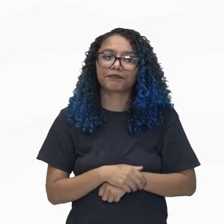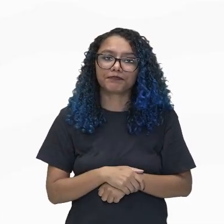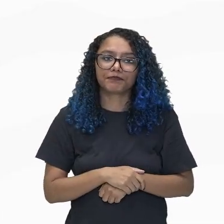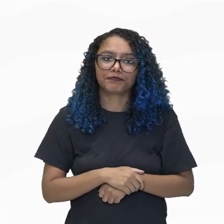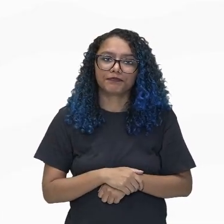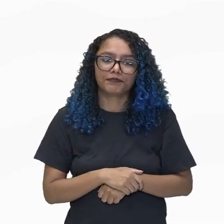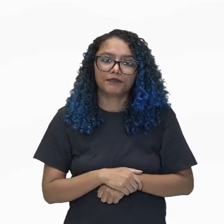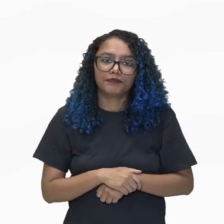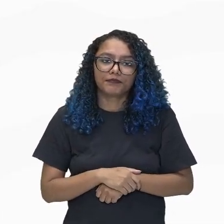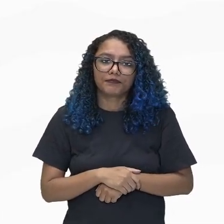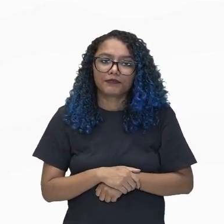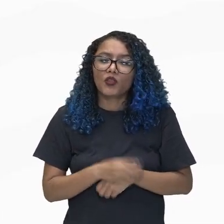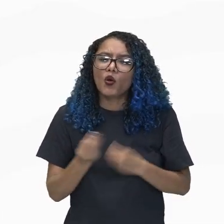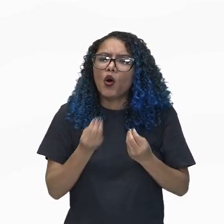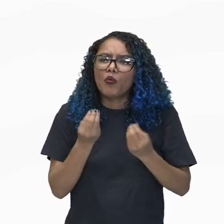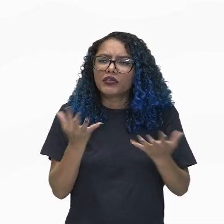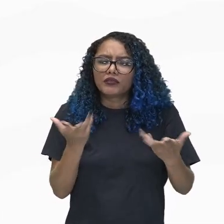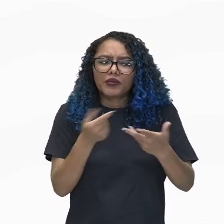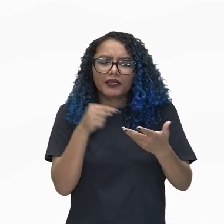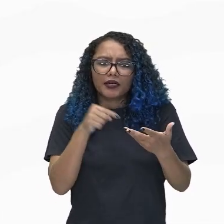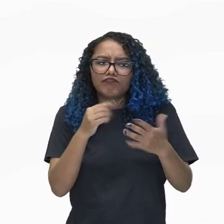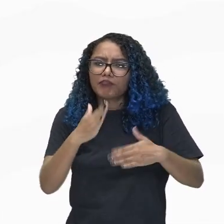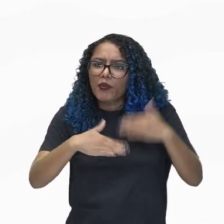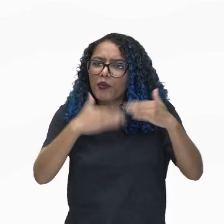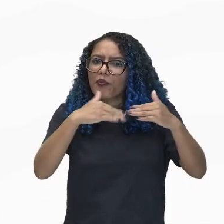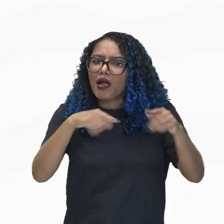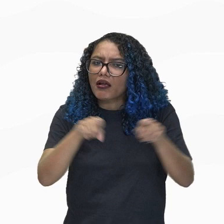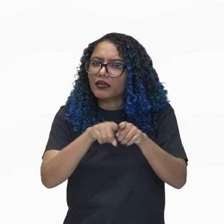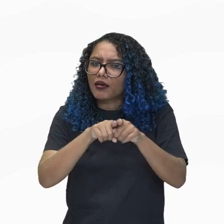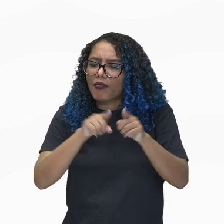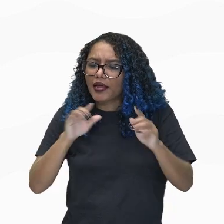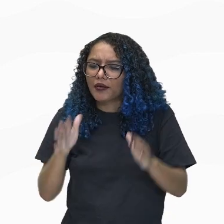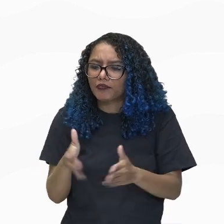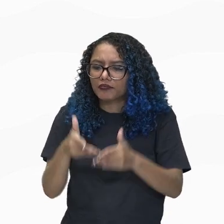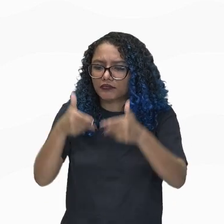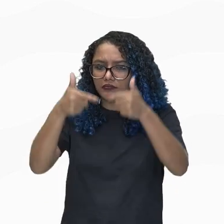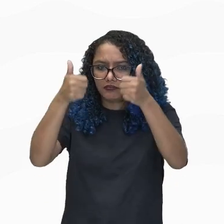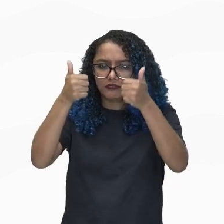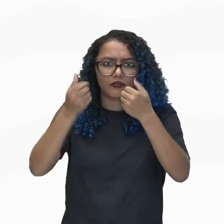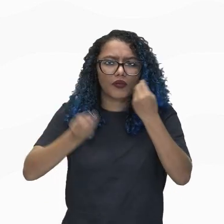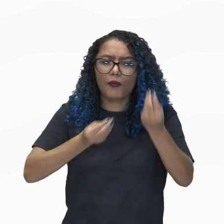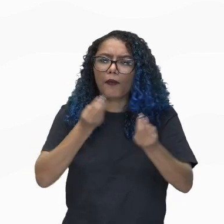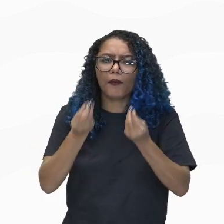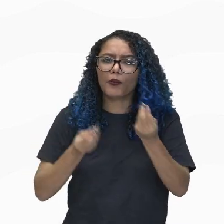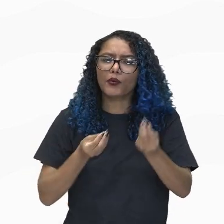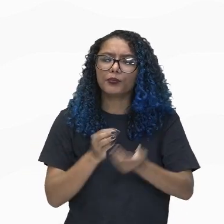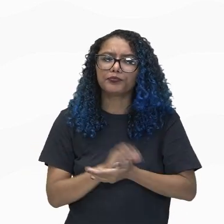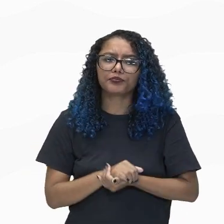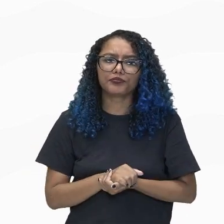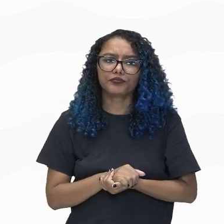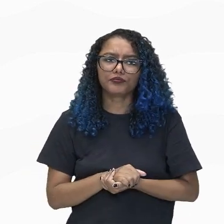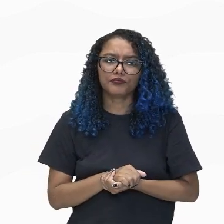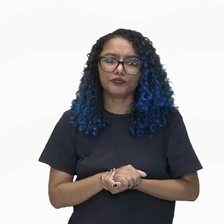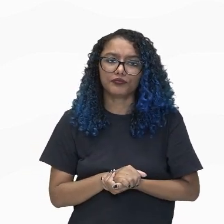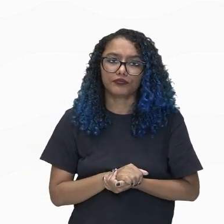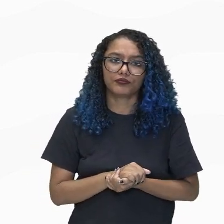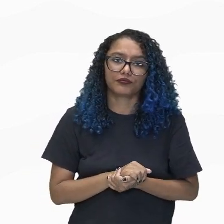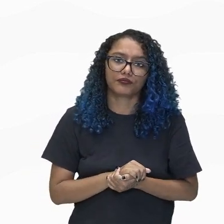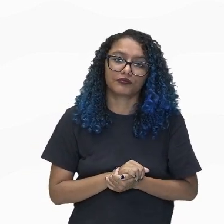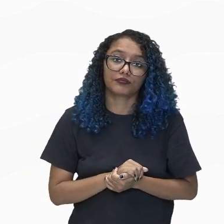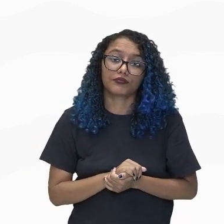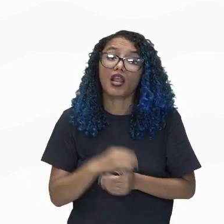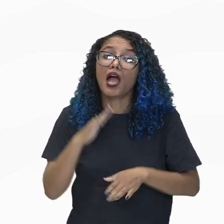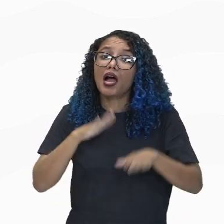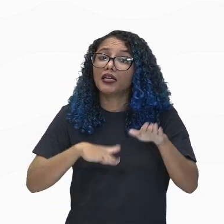habilidades. Então, toda vez que falamos de uma habilidade, às vezes nascemos com habilidades que